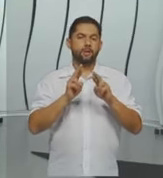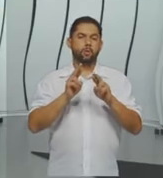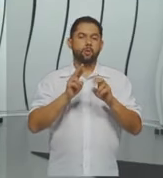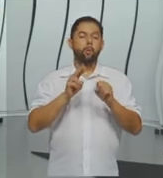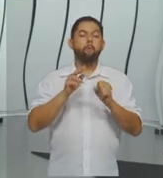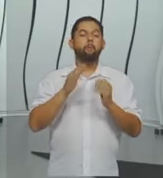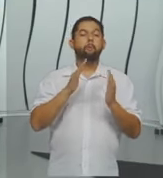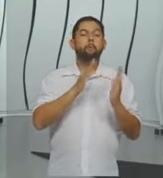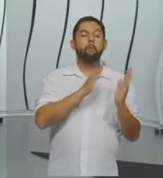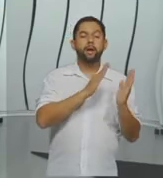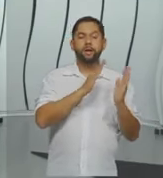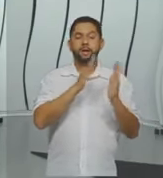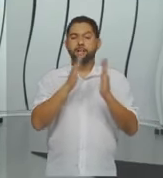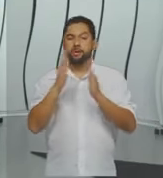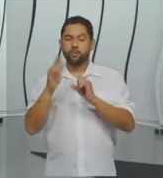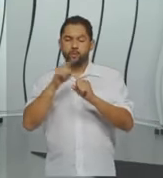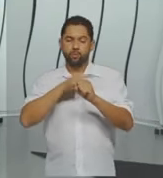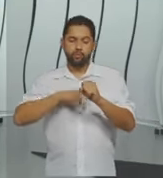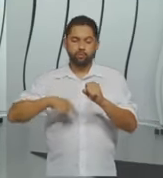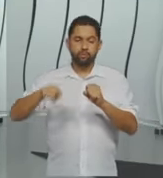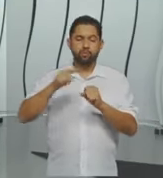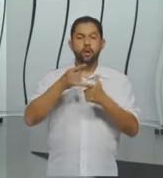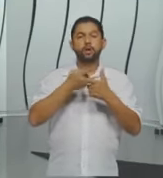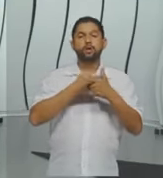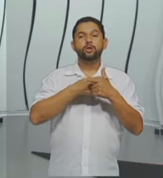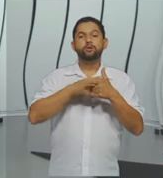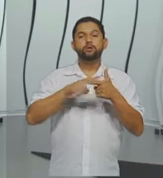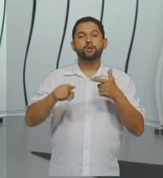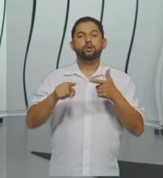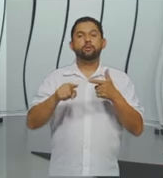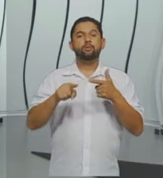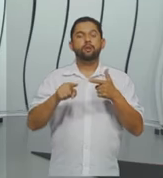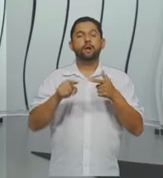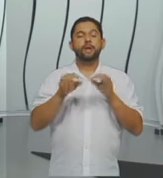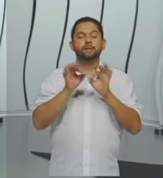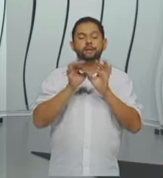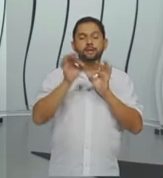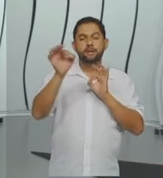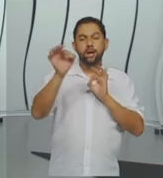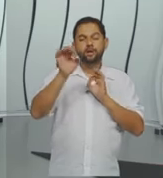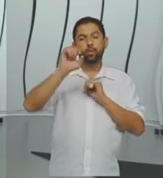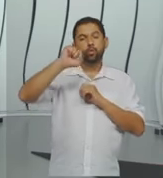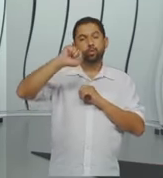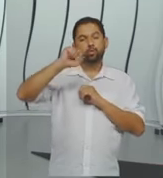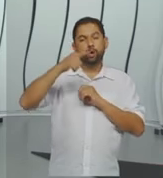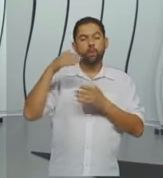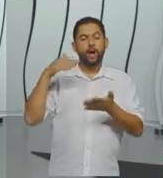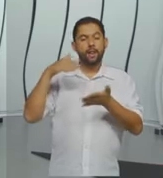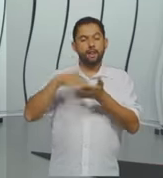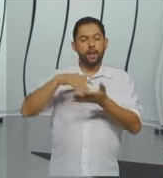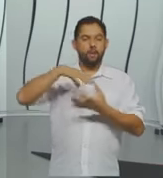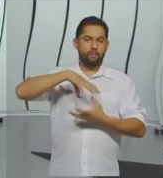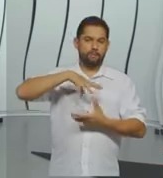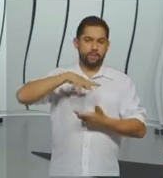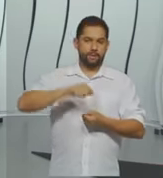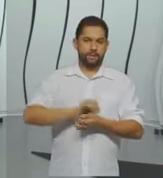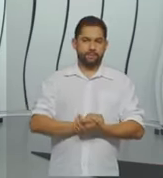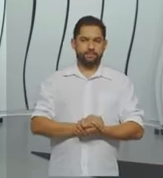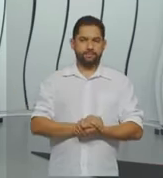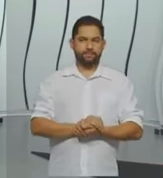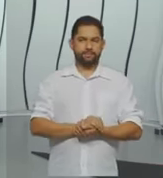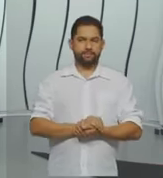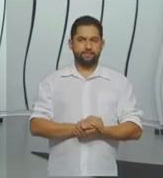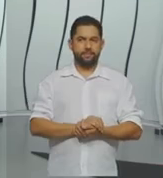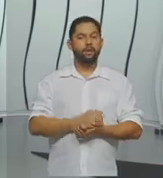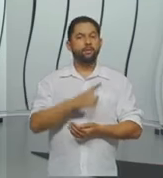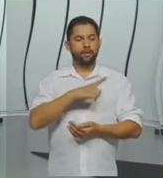orbital, dividido pelo cubo do raio médio, que é a distância do Sol até o planeta. Fazendo esse cálculo, ele vai encontrar um valor que é uma